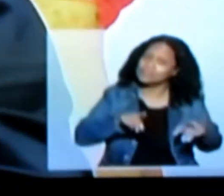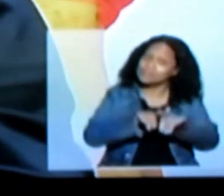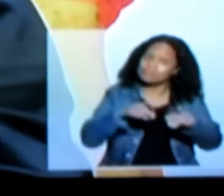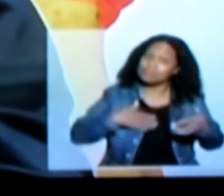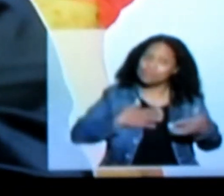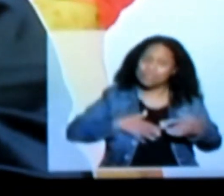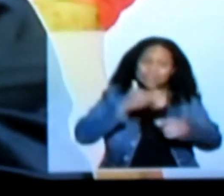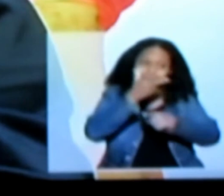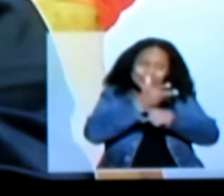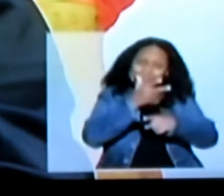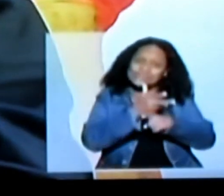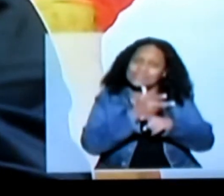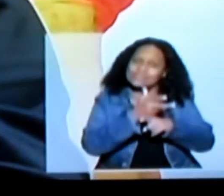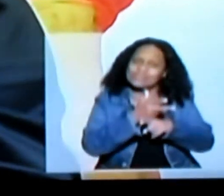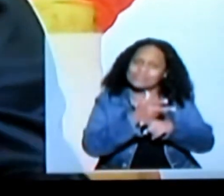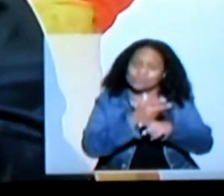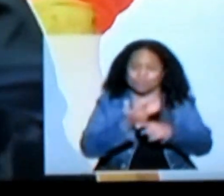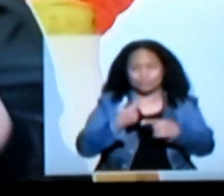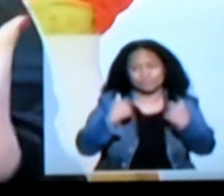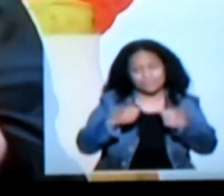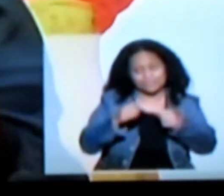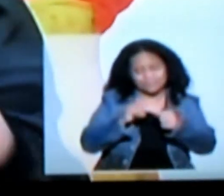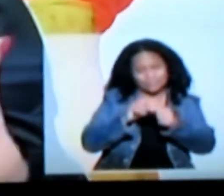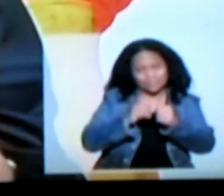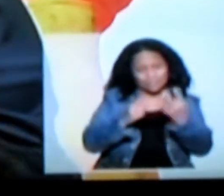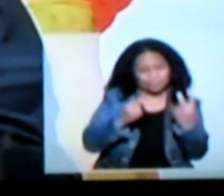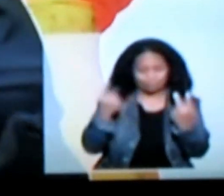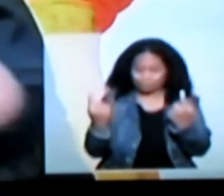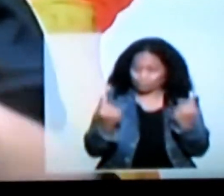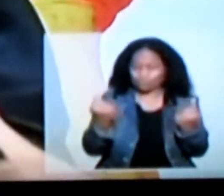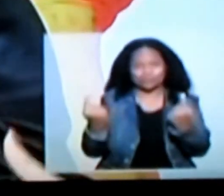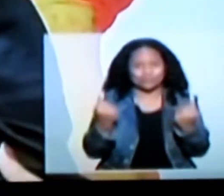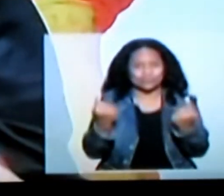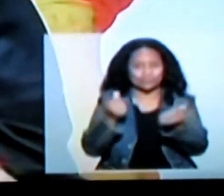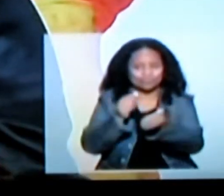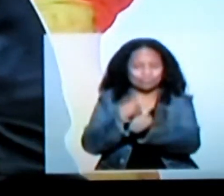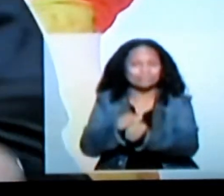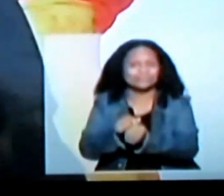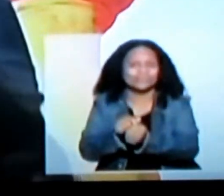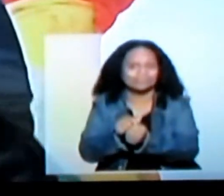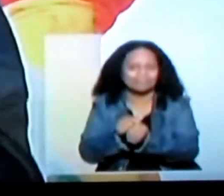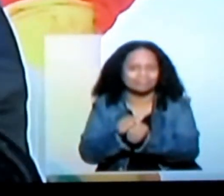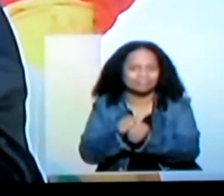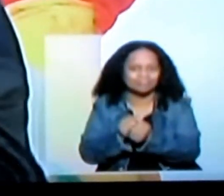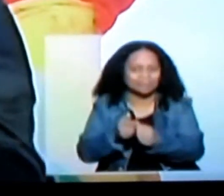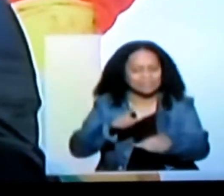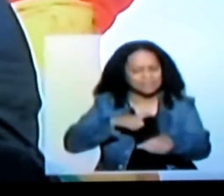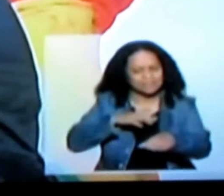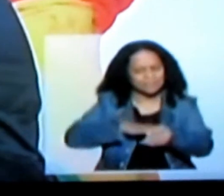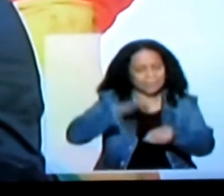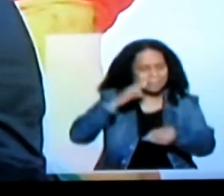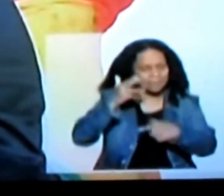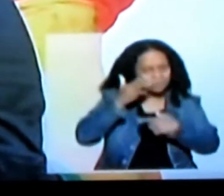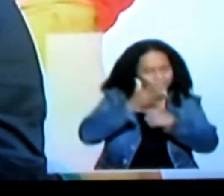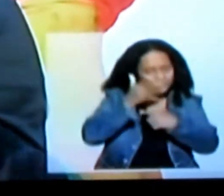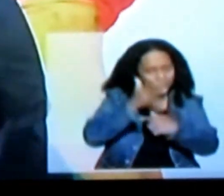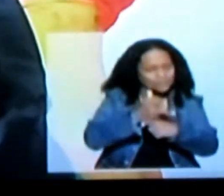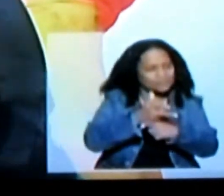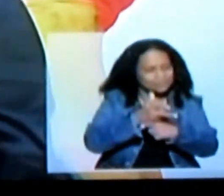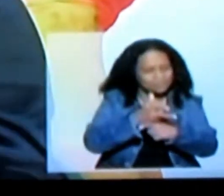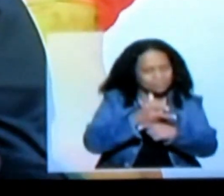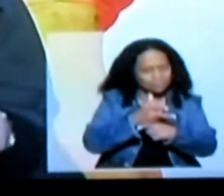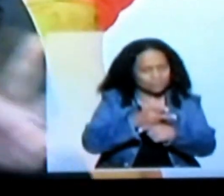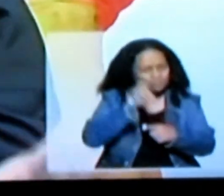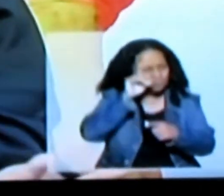ela gosta de assistir vídeo também. Então a gente tem que agradar os dois públicos. Então eu nunca terminei com o meu blog, mas eu mantenho muito mais atualizações hoje em